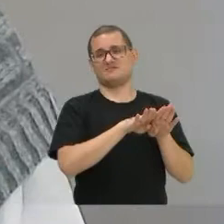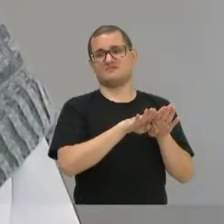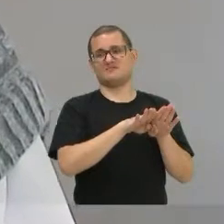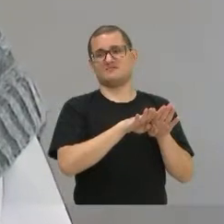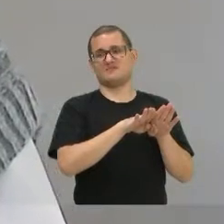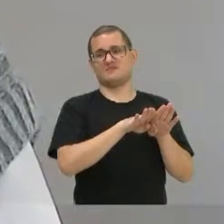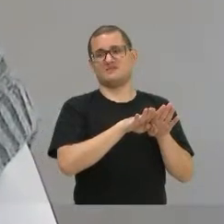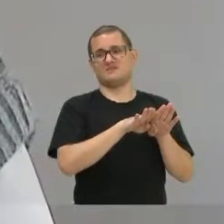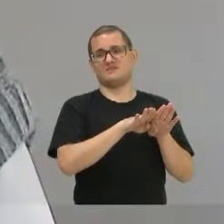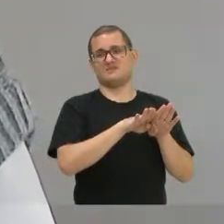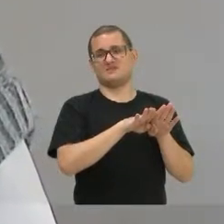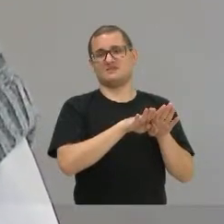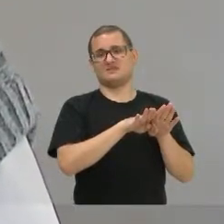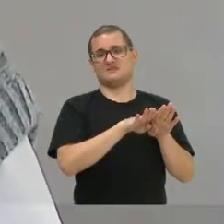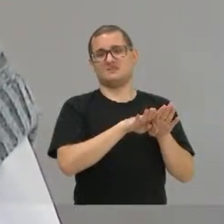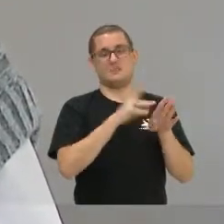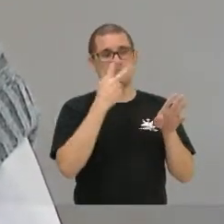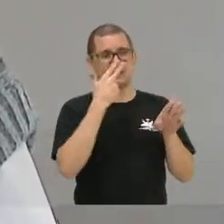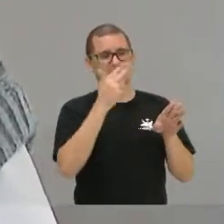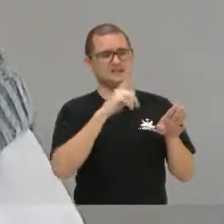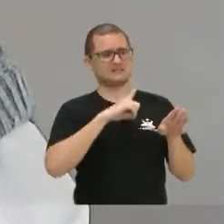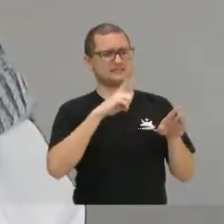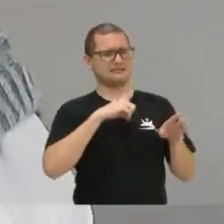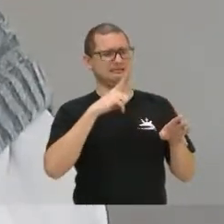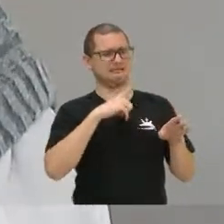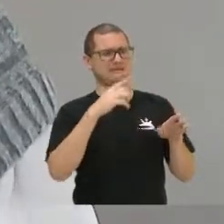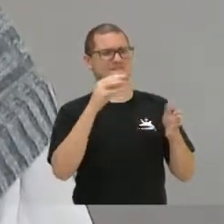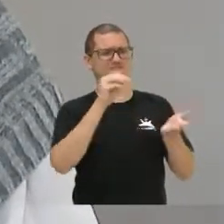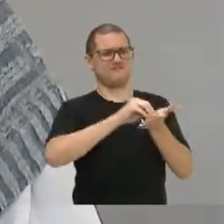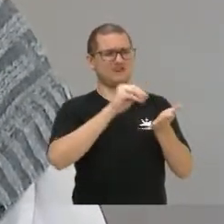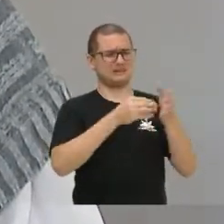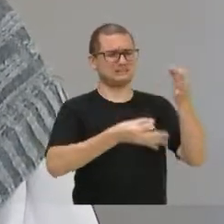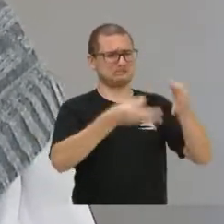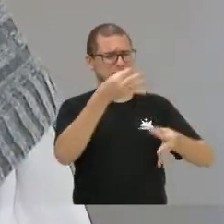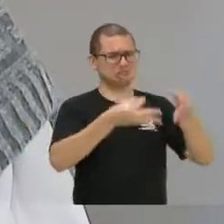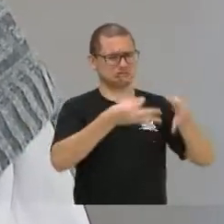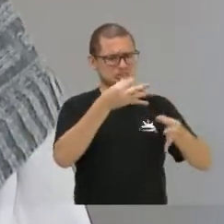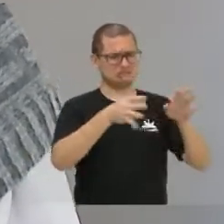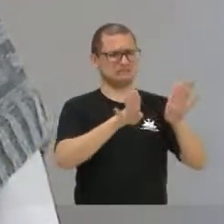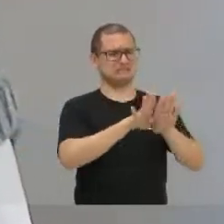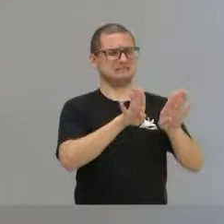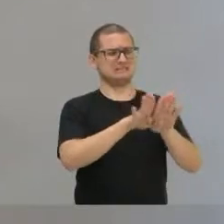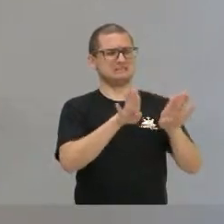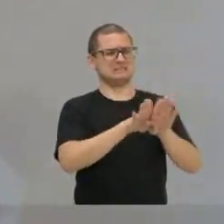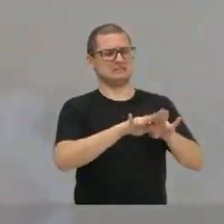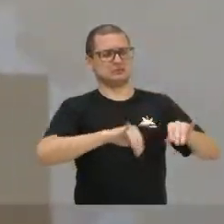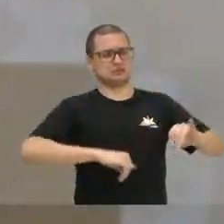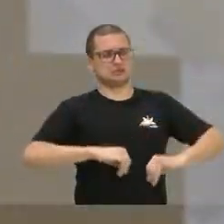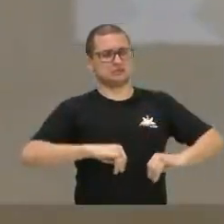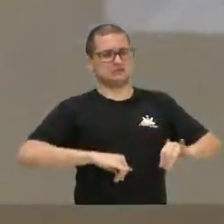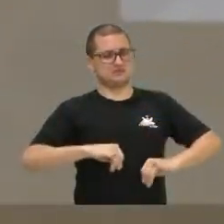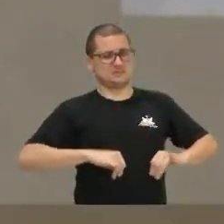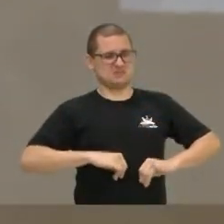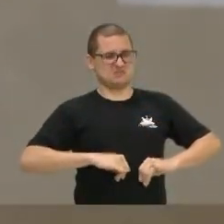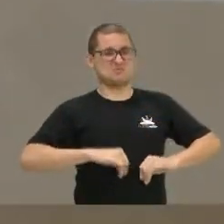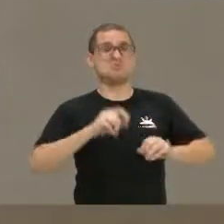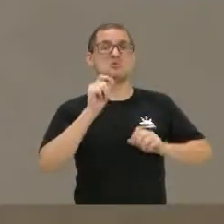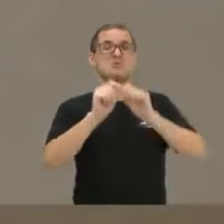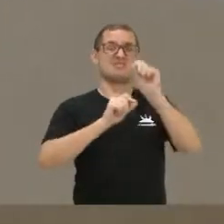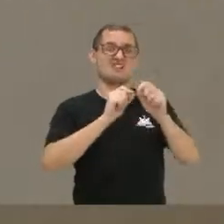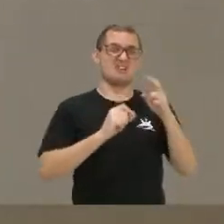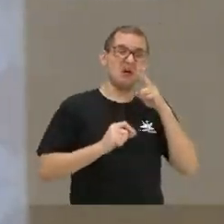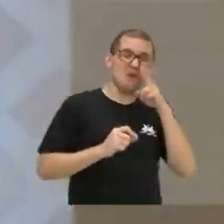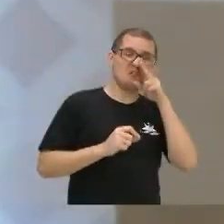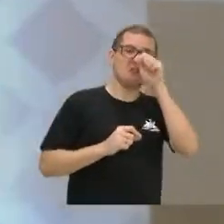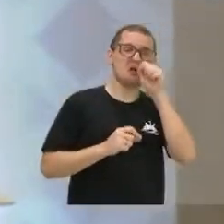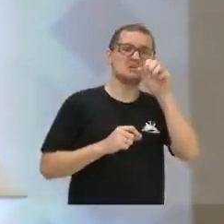grande dinamismo de injustiça e de sofrimento que potências malévolas infligem na tantos